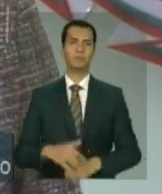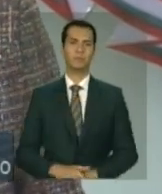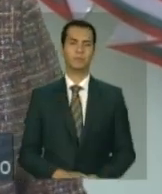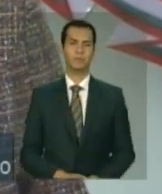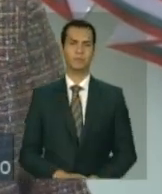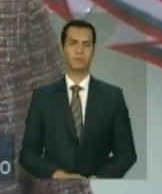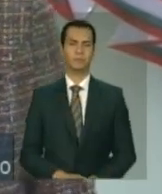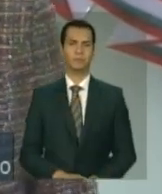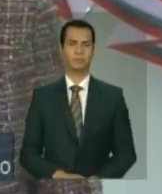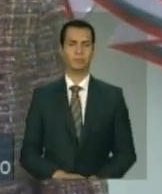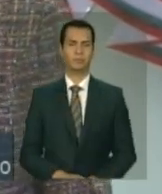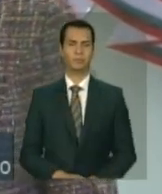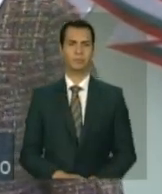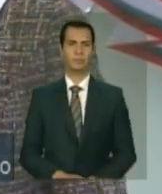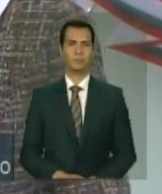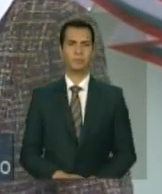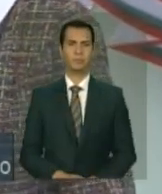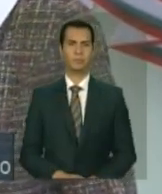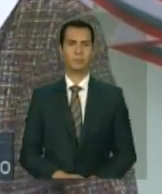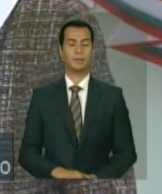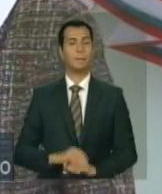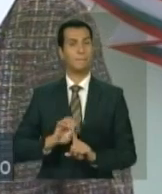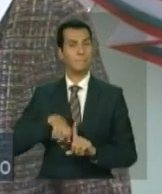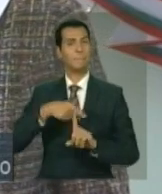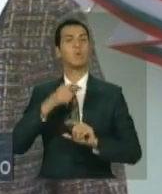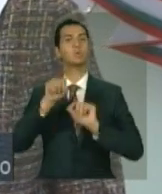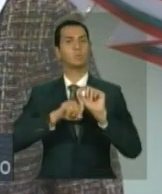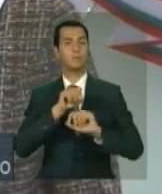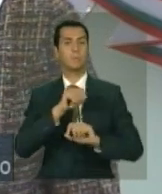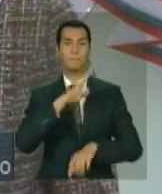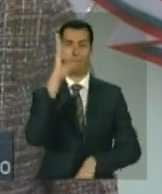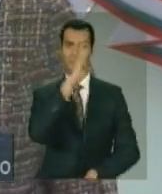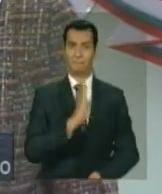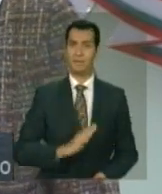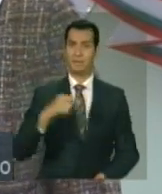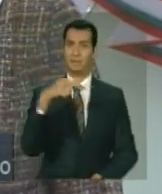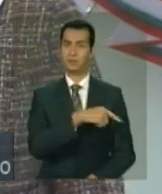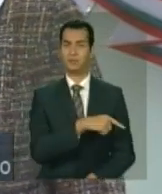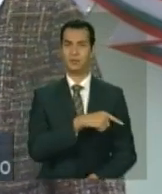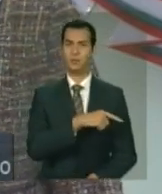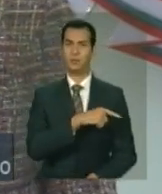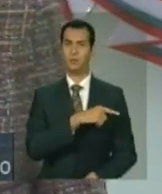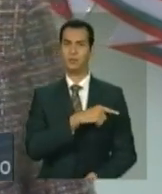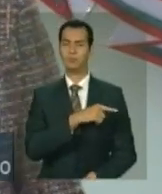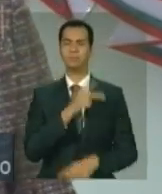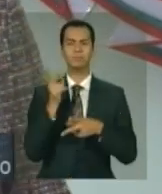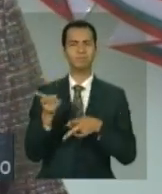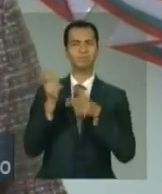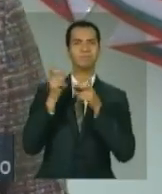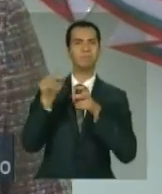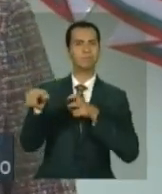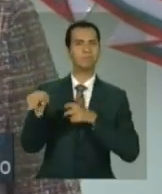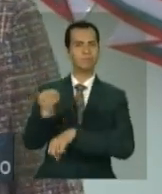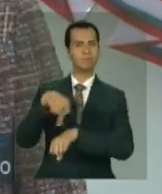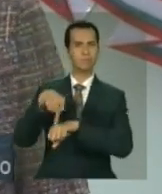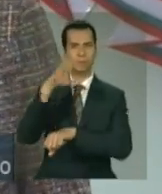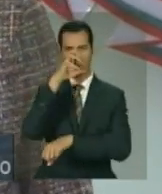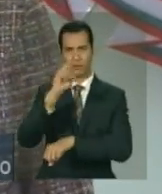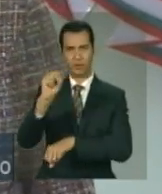o meu país vê na Búlgaria um parceiro